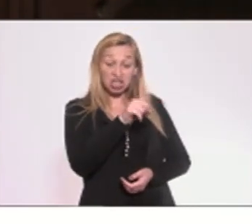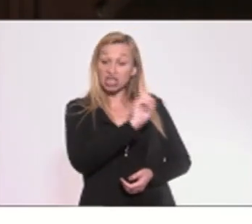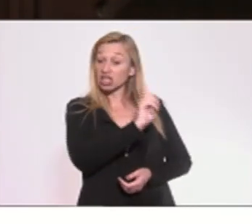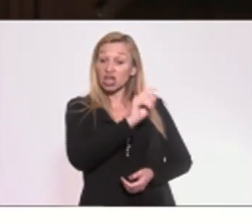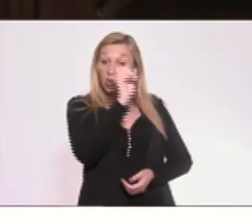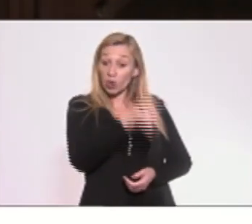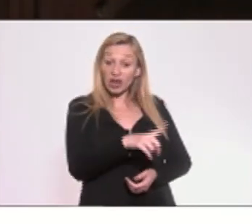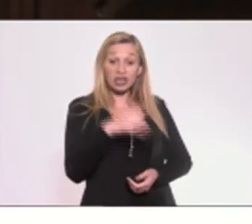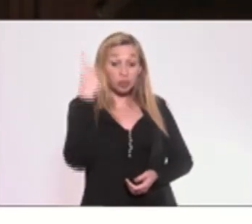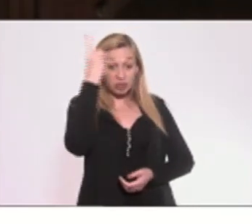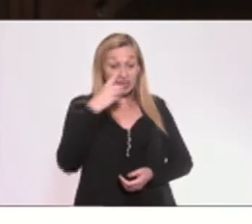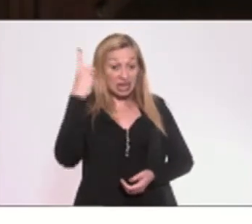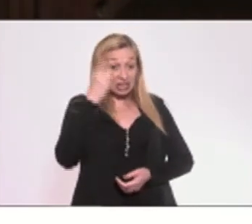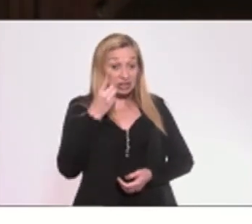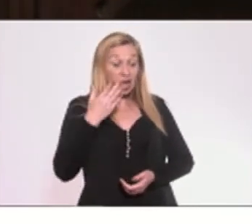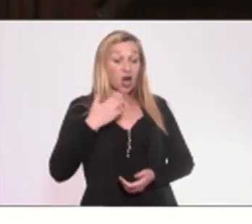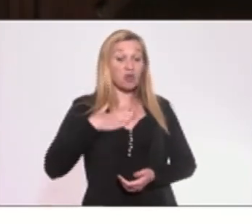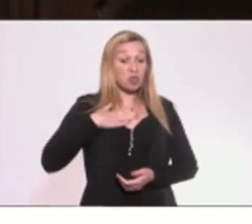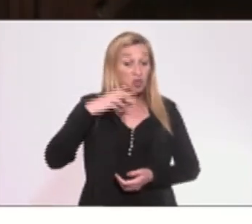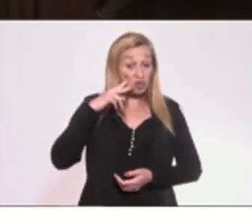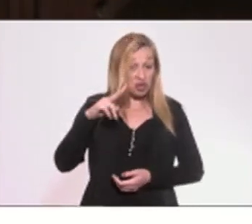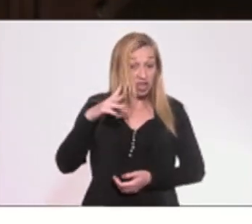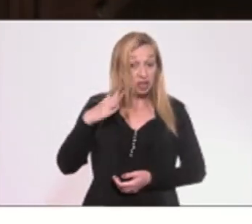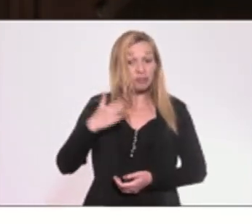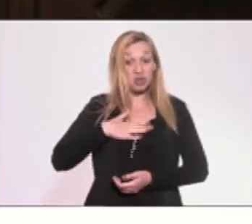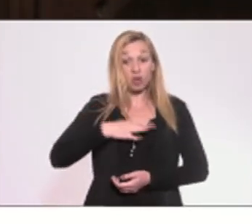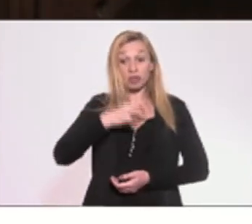deputados, ao meu ver,